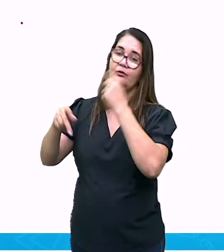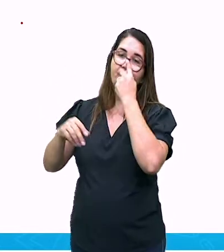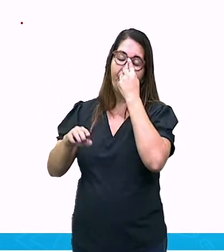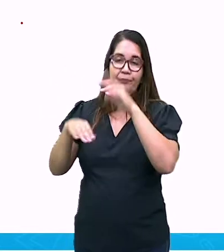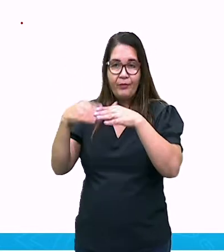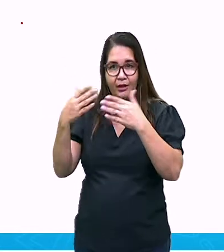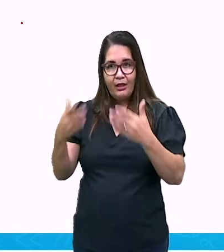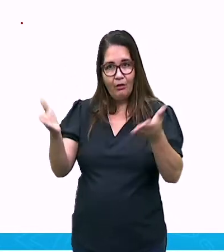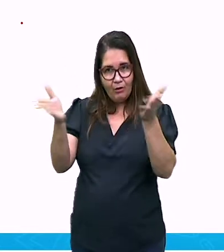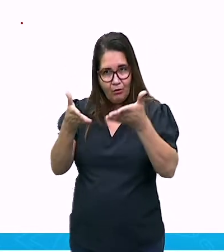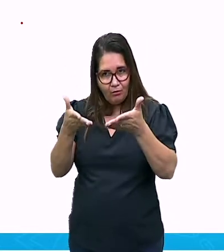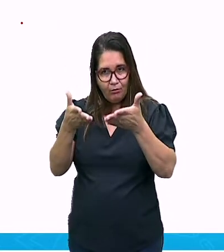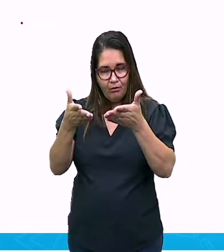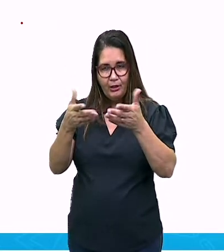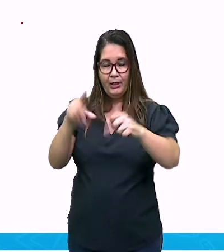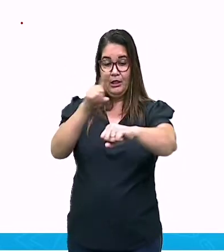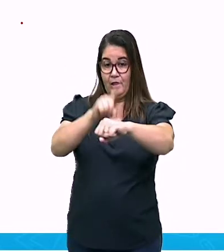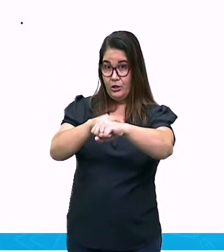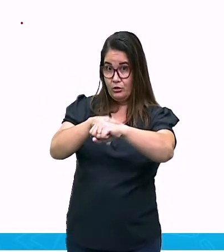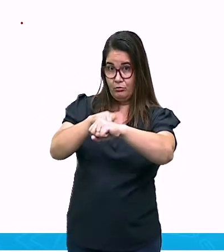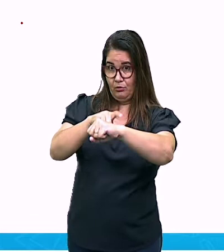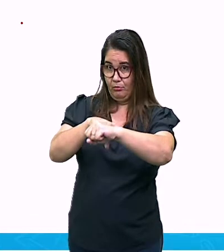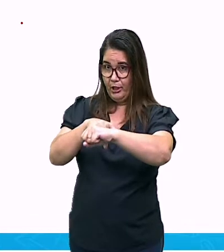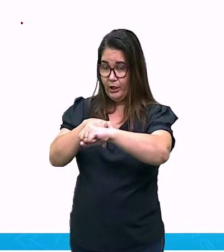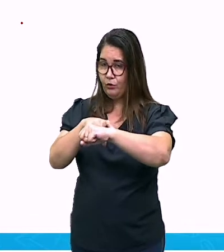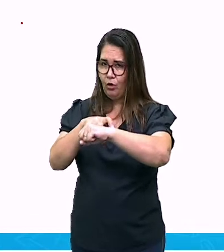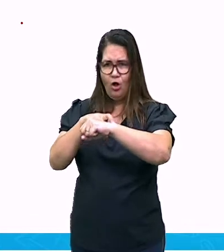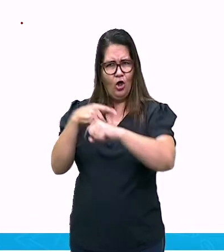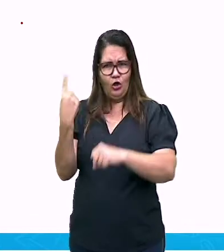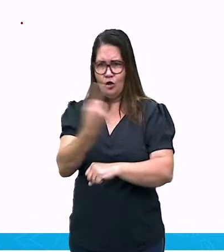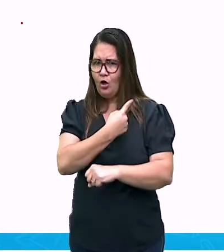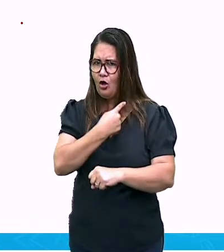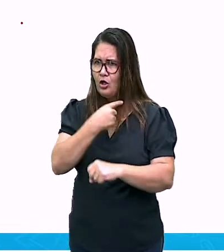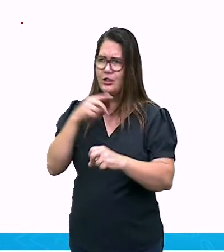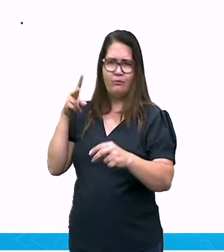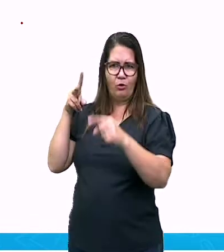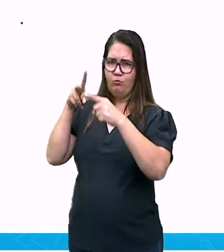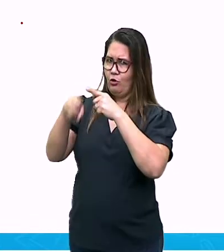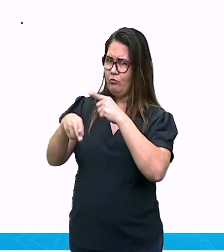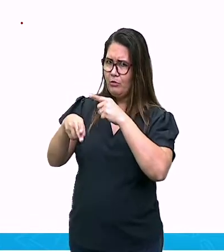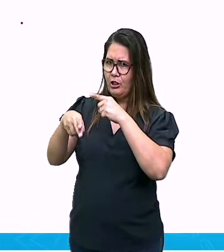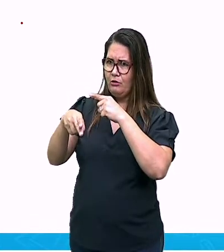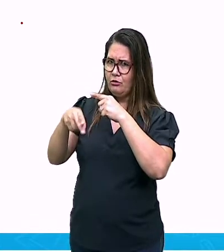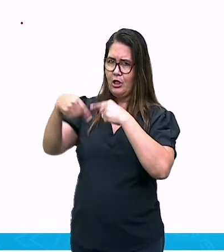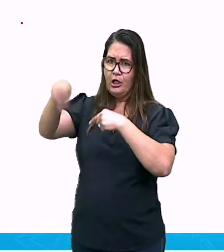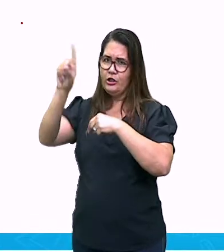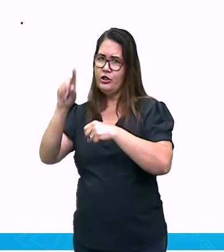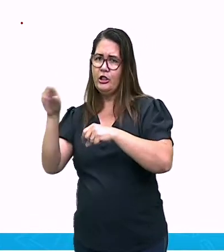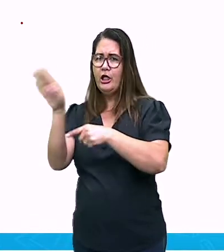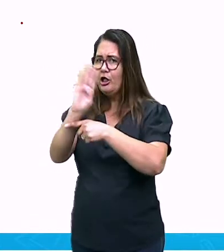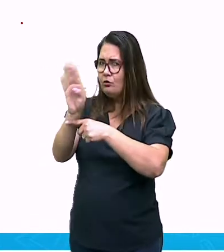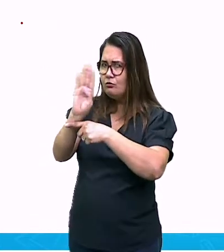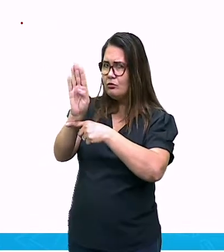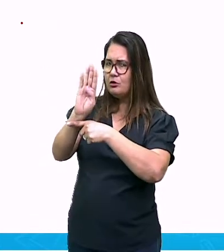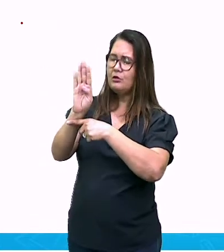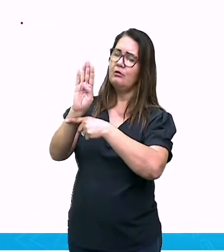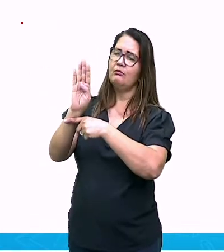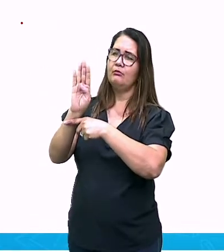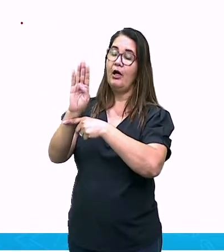neste período. Neste momento, nós não estamos podendo ir a um cinema, pois lá vai acontecer